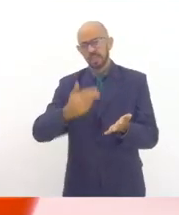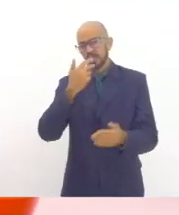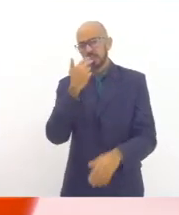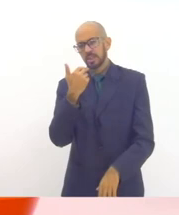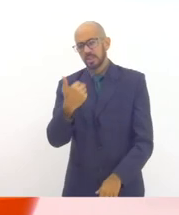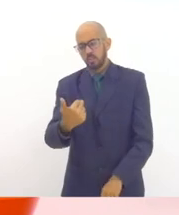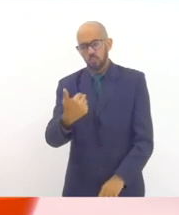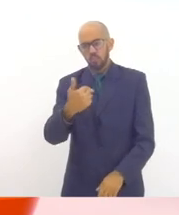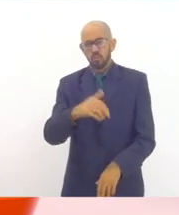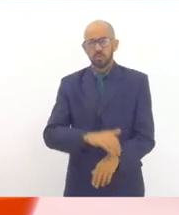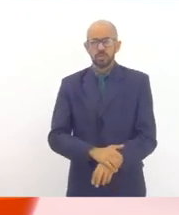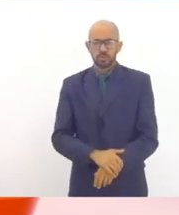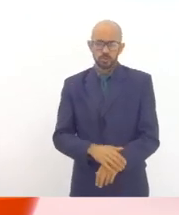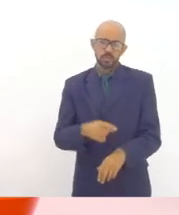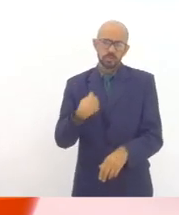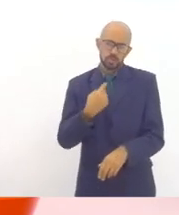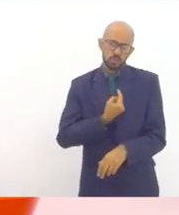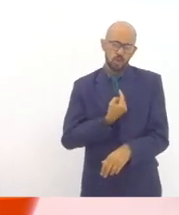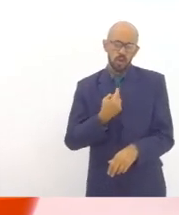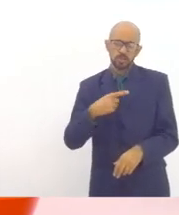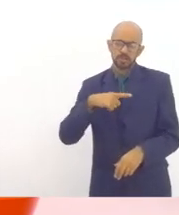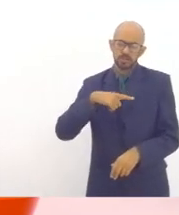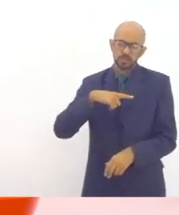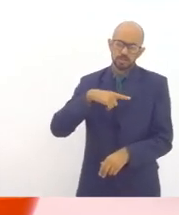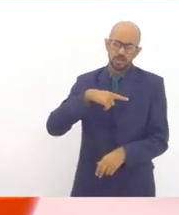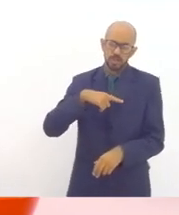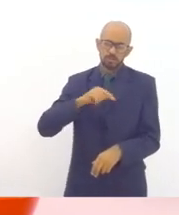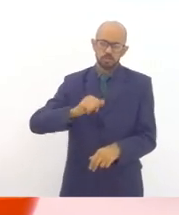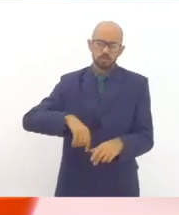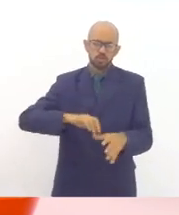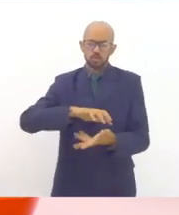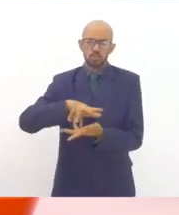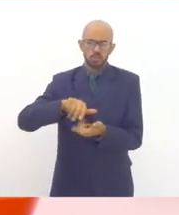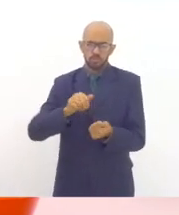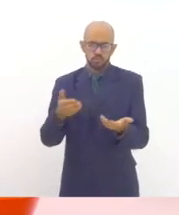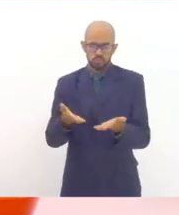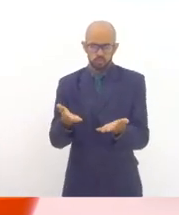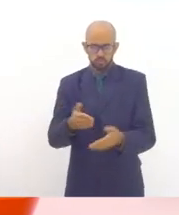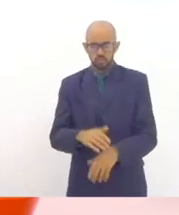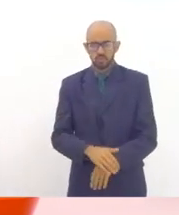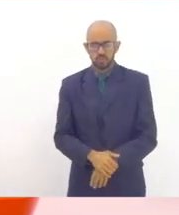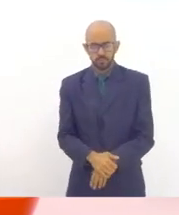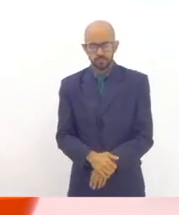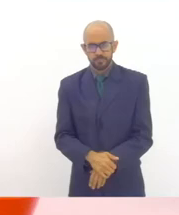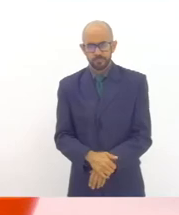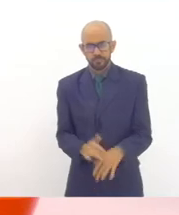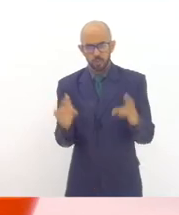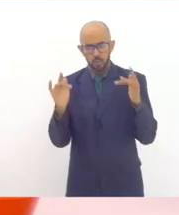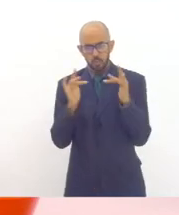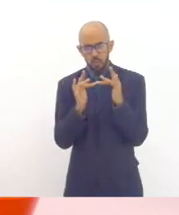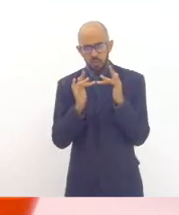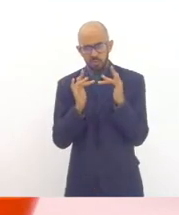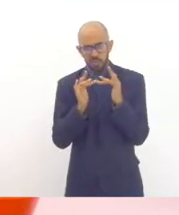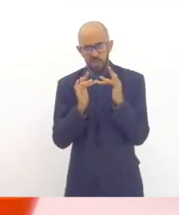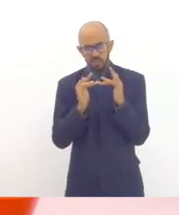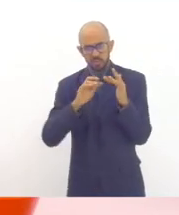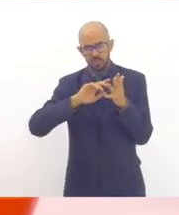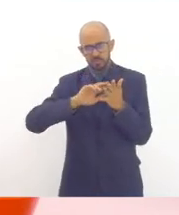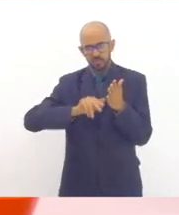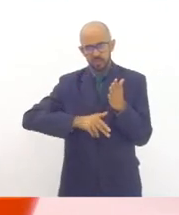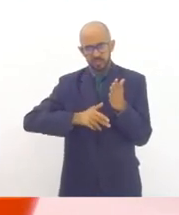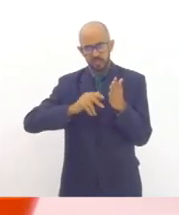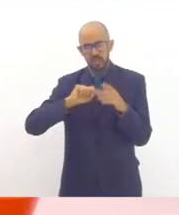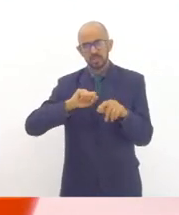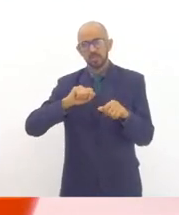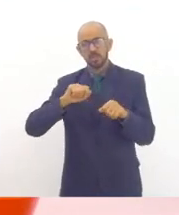cultural a que estamos expostos e expostas no mundo contemporâneo. O contato com essa diversidade